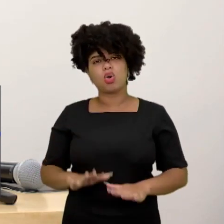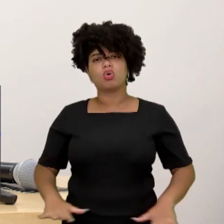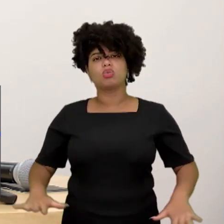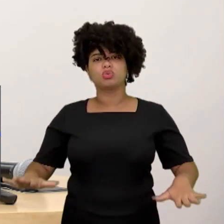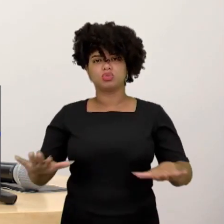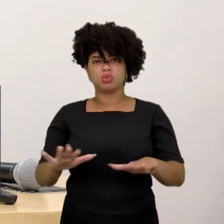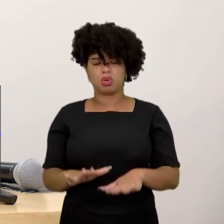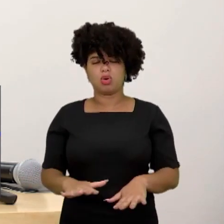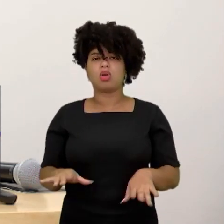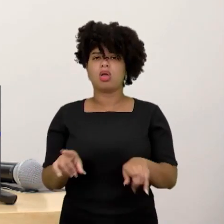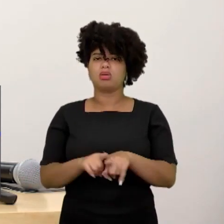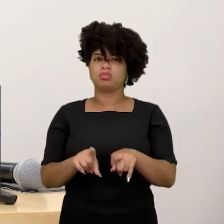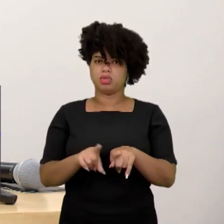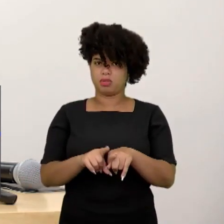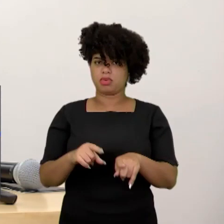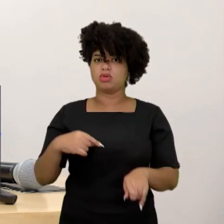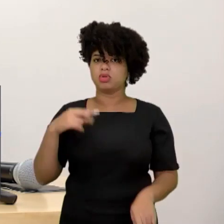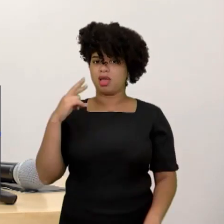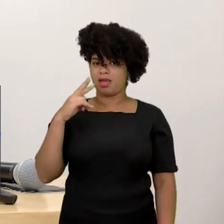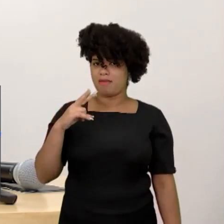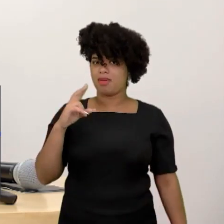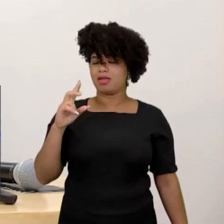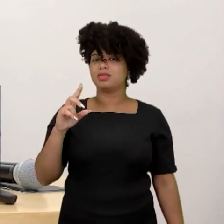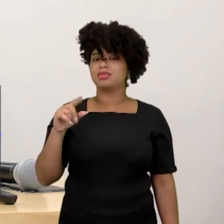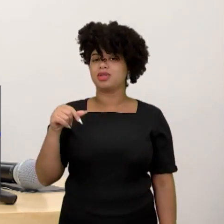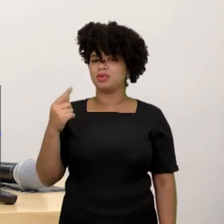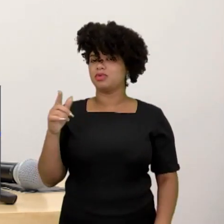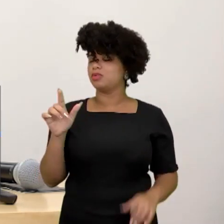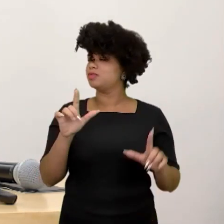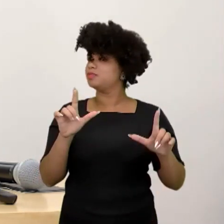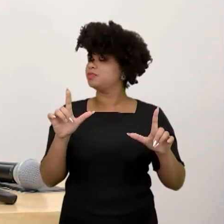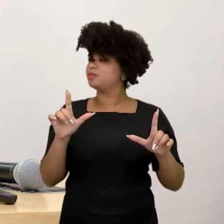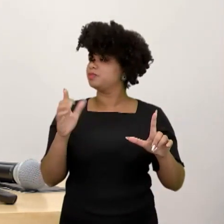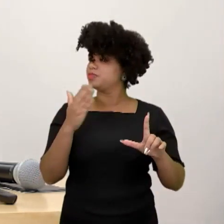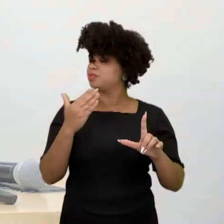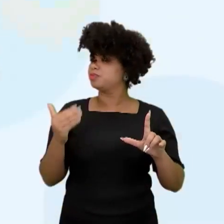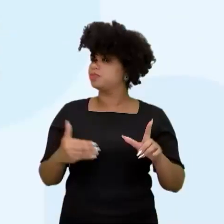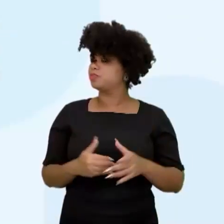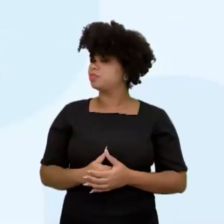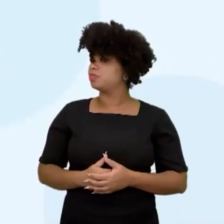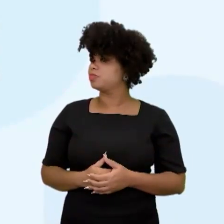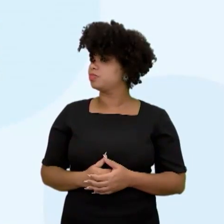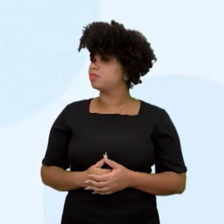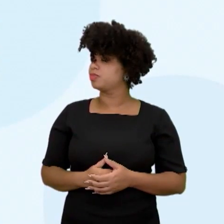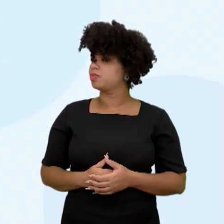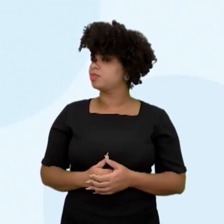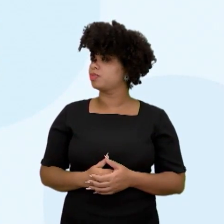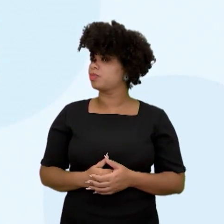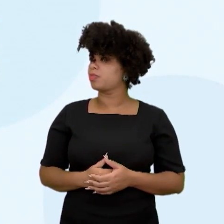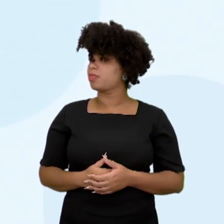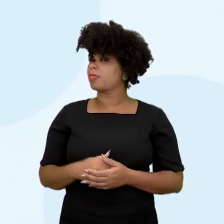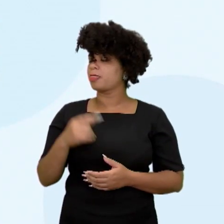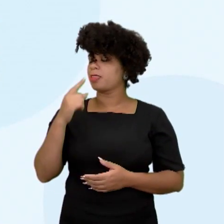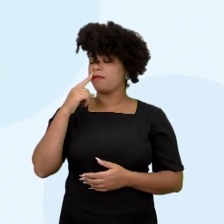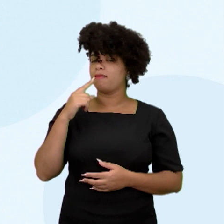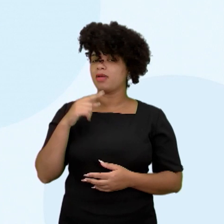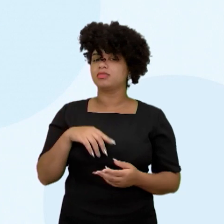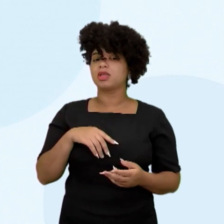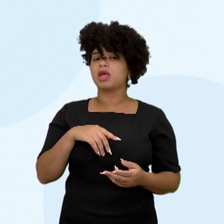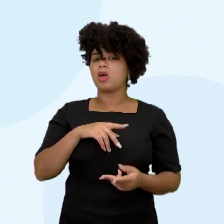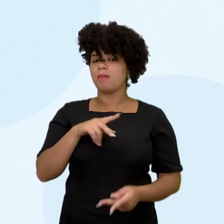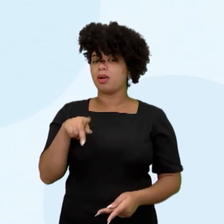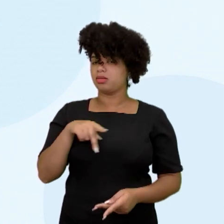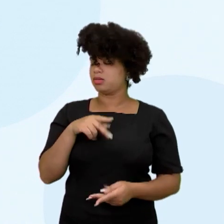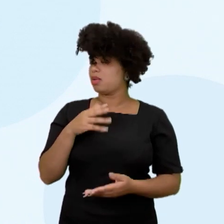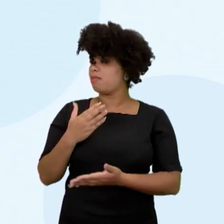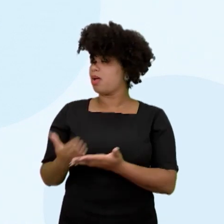ele é desperdiçado. Então a gente vai ver aí na próxima tela. Então acompanha aí, ó. Planeta perde 24 bilhões de toneladas